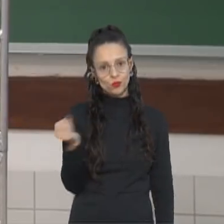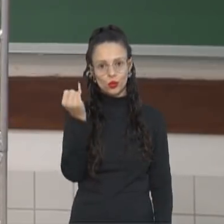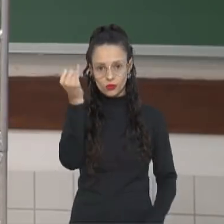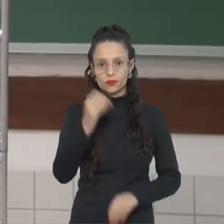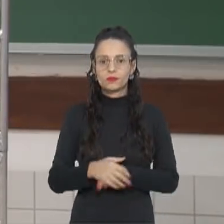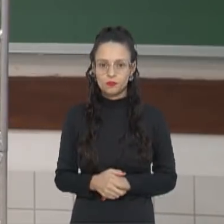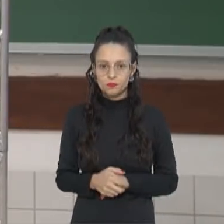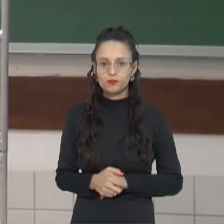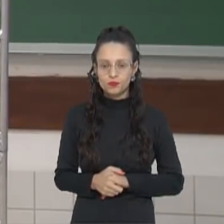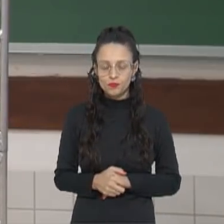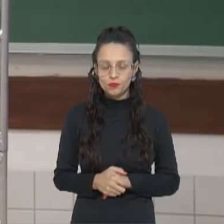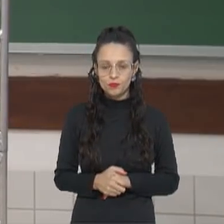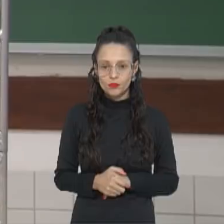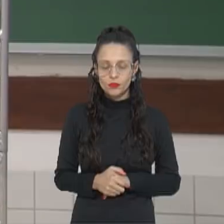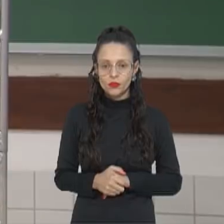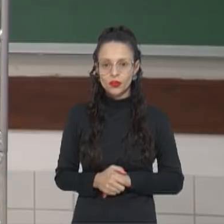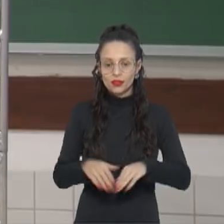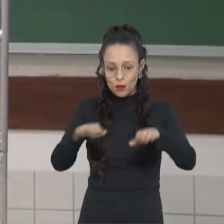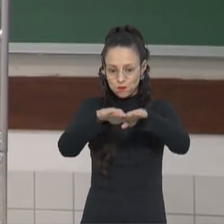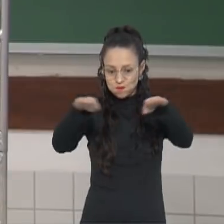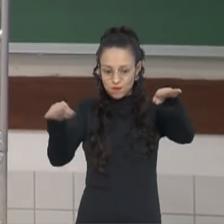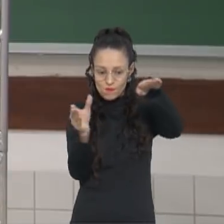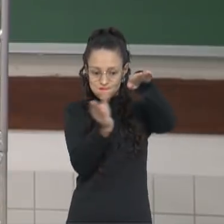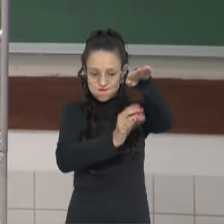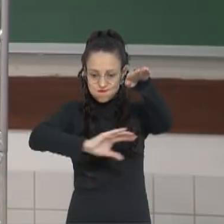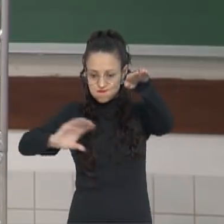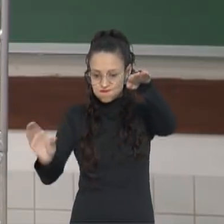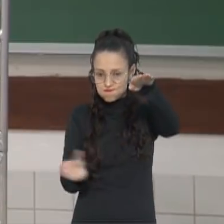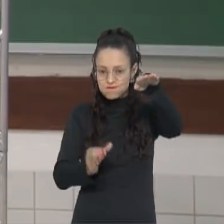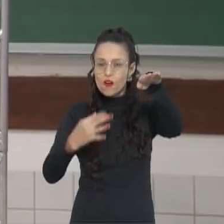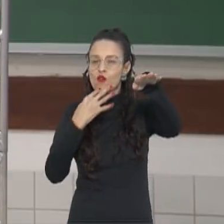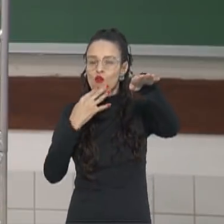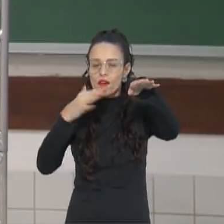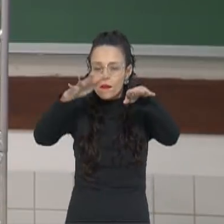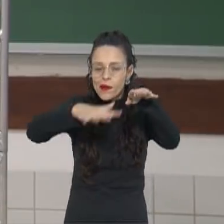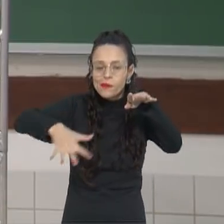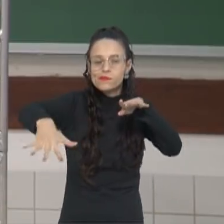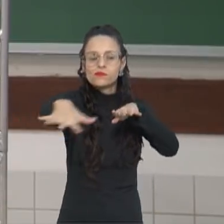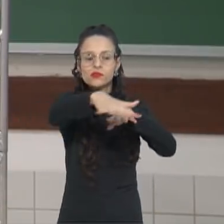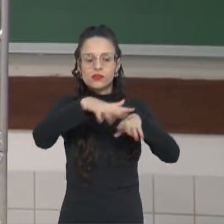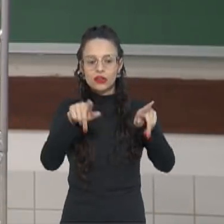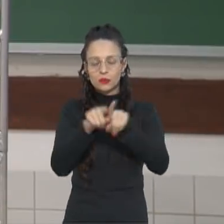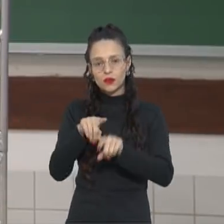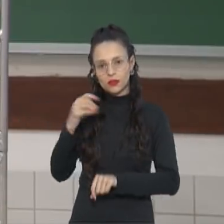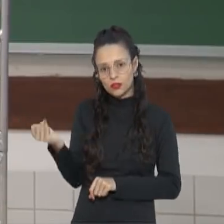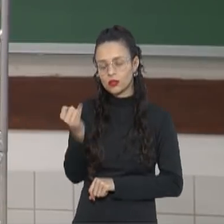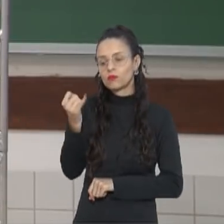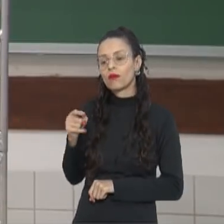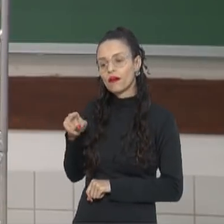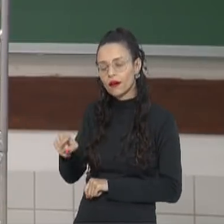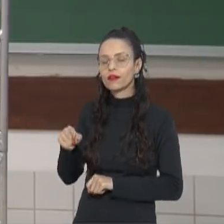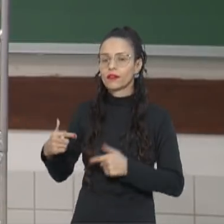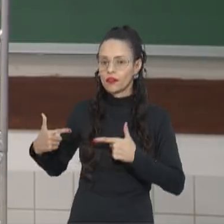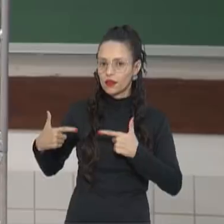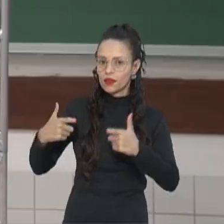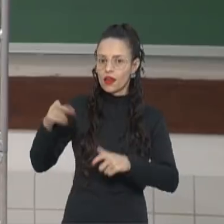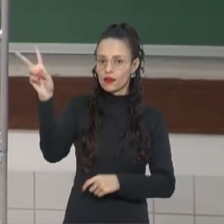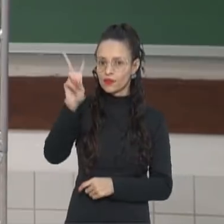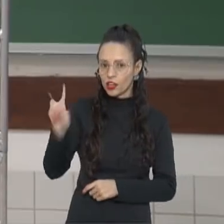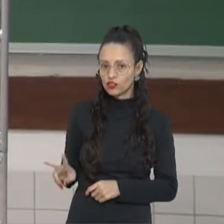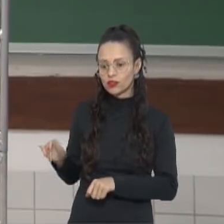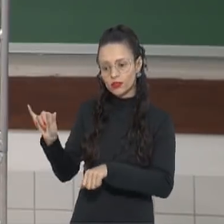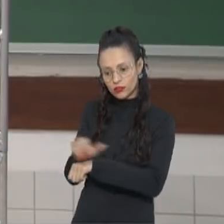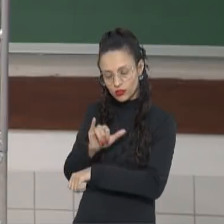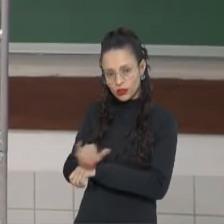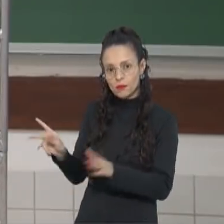fundamental. Então, a rede de túneis, o conhecimento do território foi item importante aí na Guerra do Vietnã, tática usada